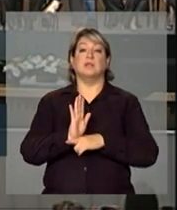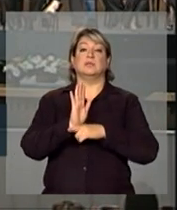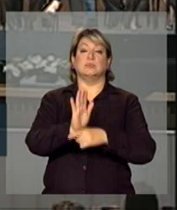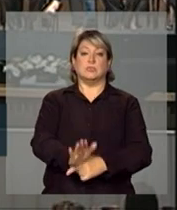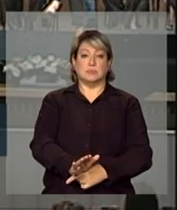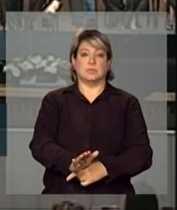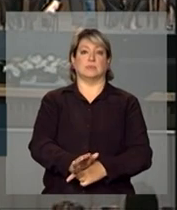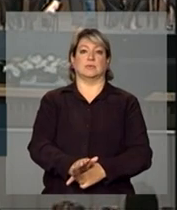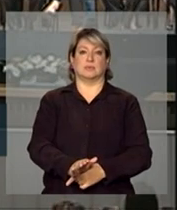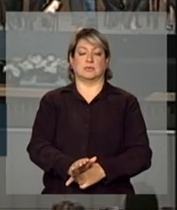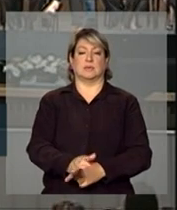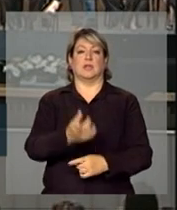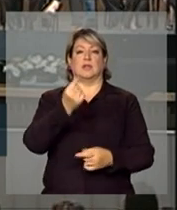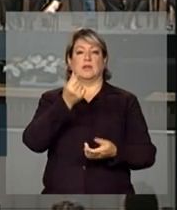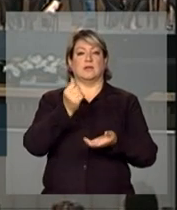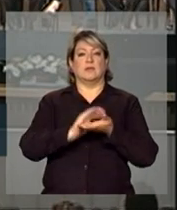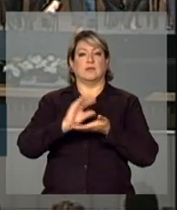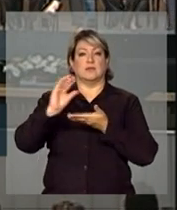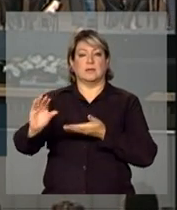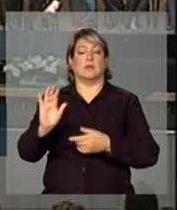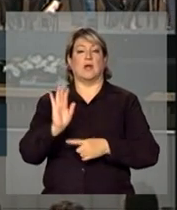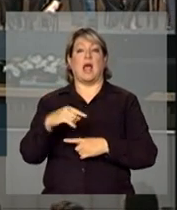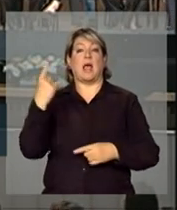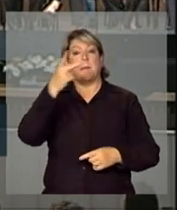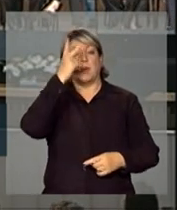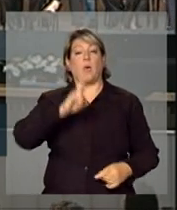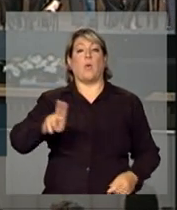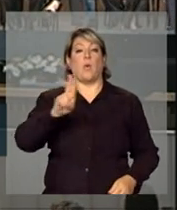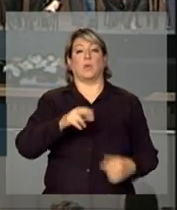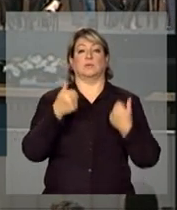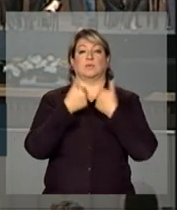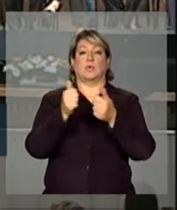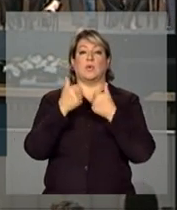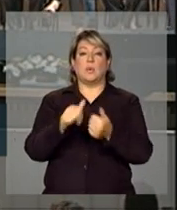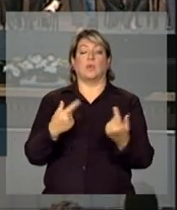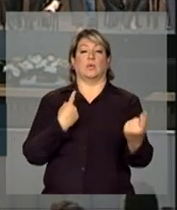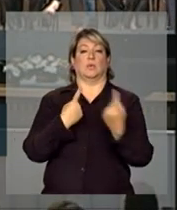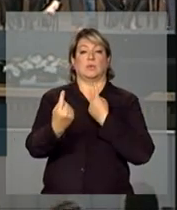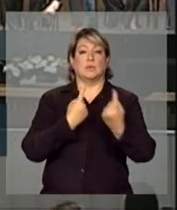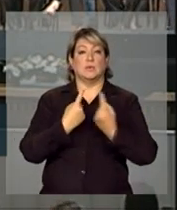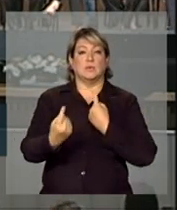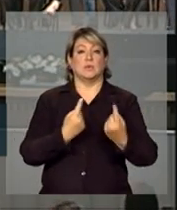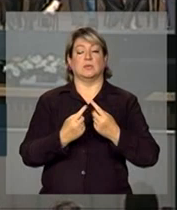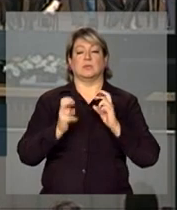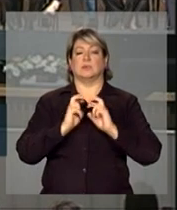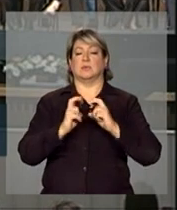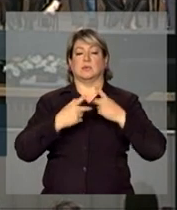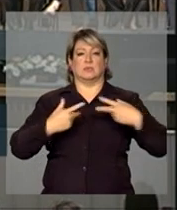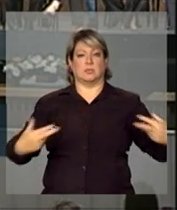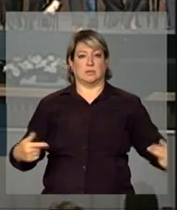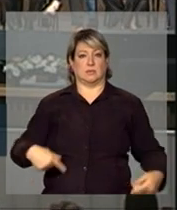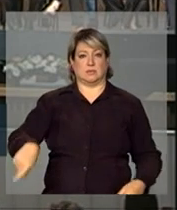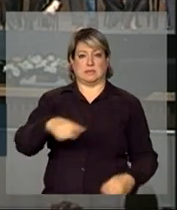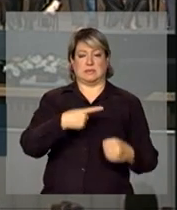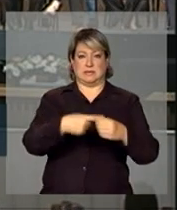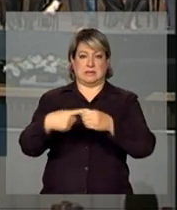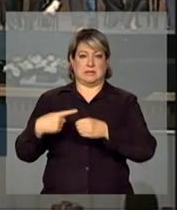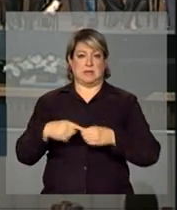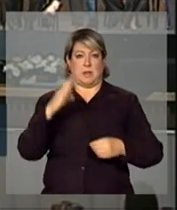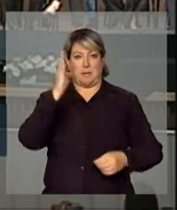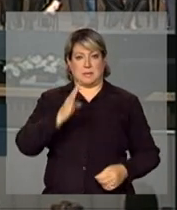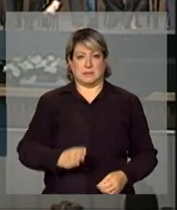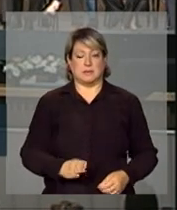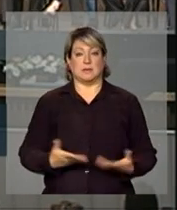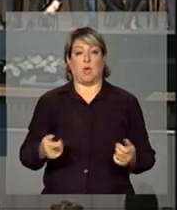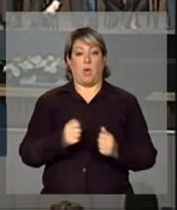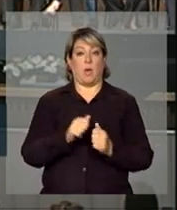a financiar os que usam o transporte coletivo nas cidades brasileiras. De tal forma que, com esta